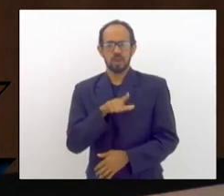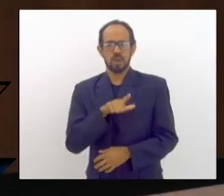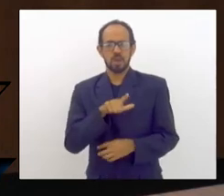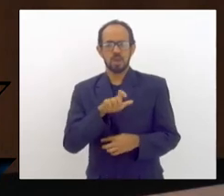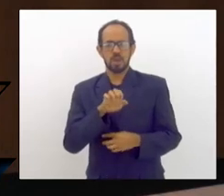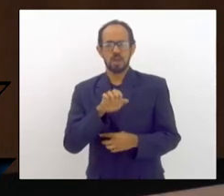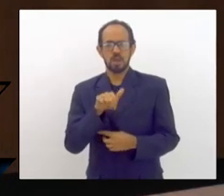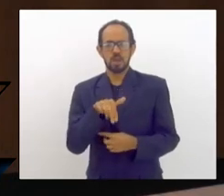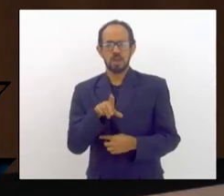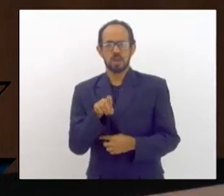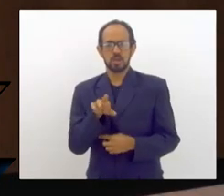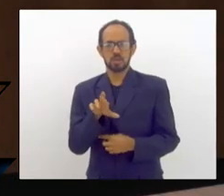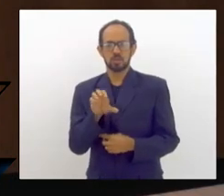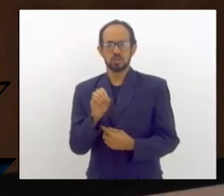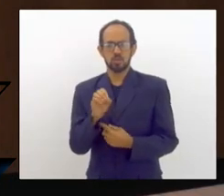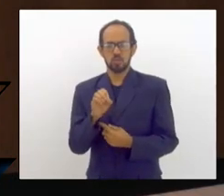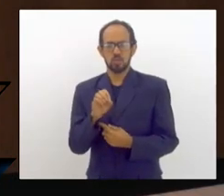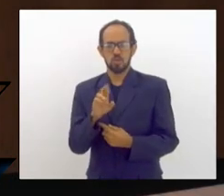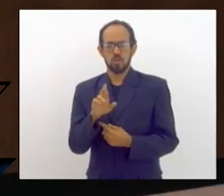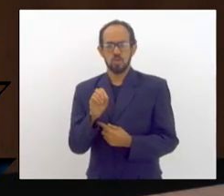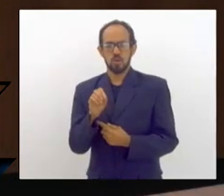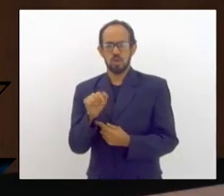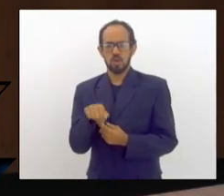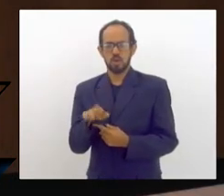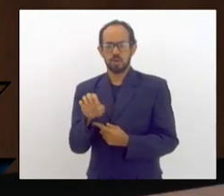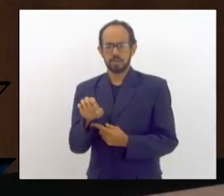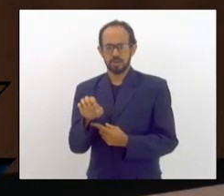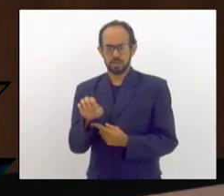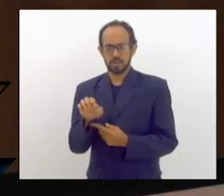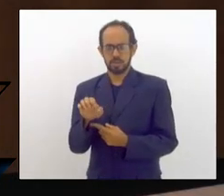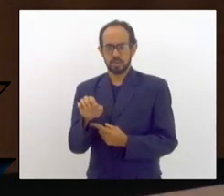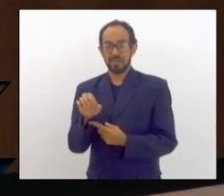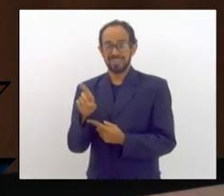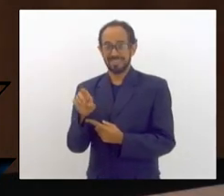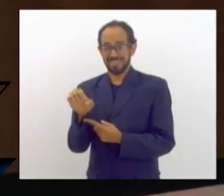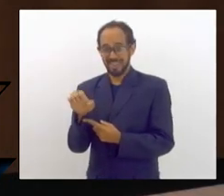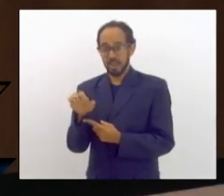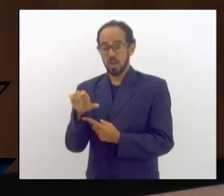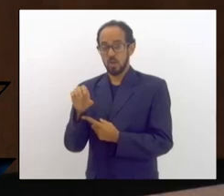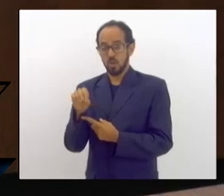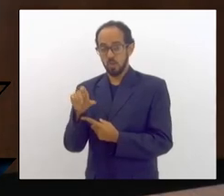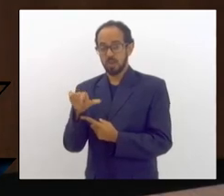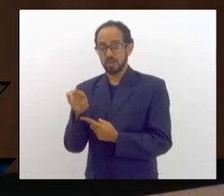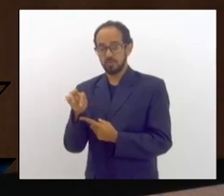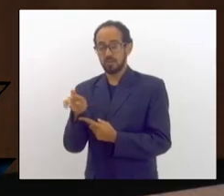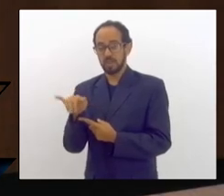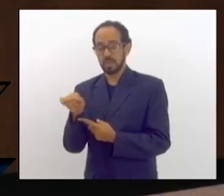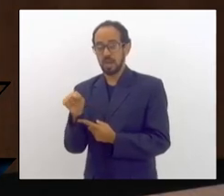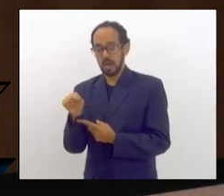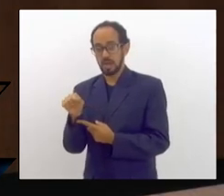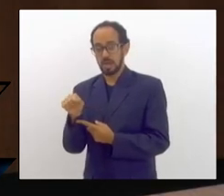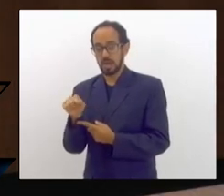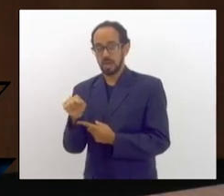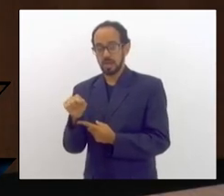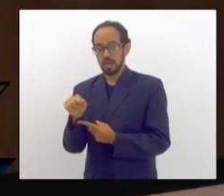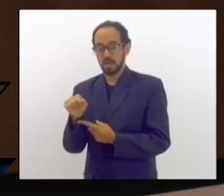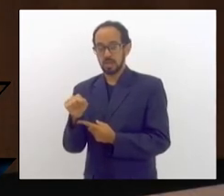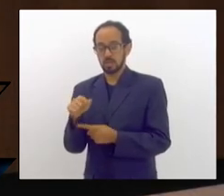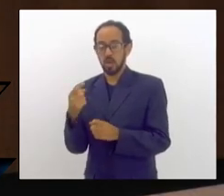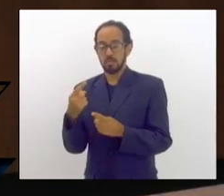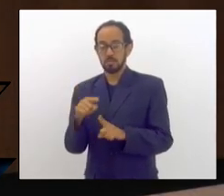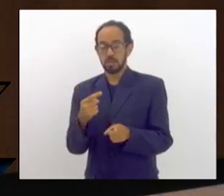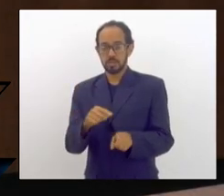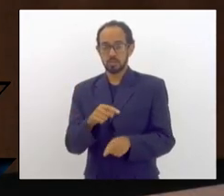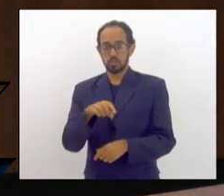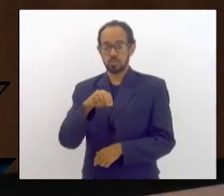Leandro Roque de Oliveira, vulgo Emicida, na gíria popular do Rio de Janeiro,